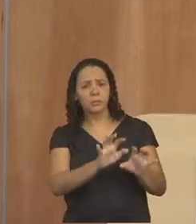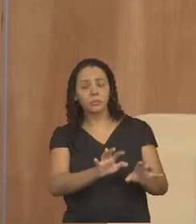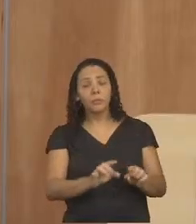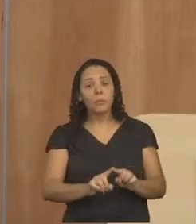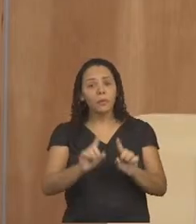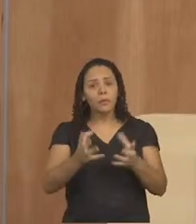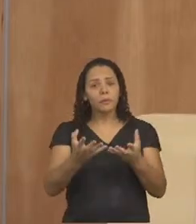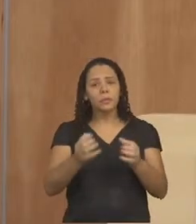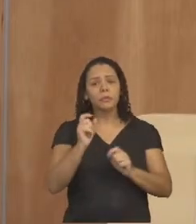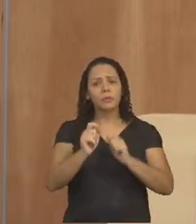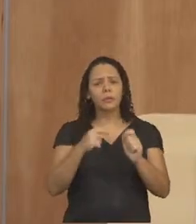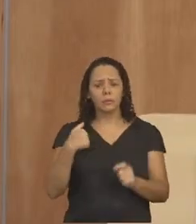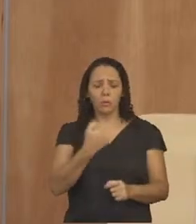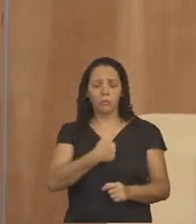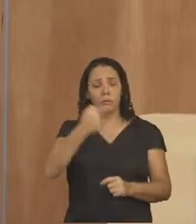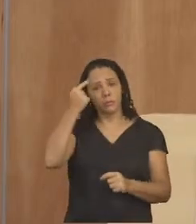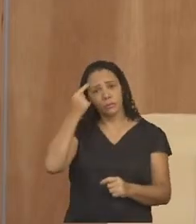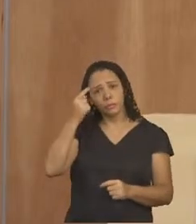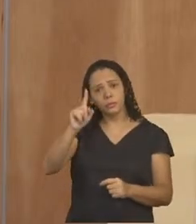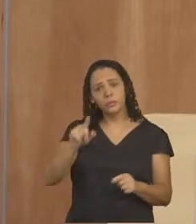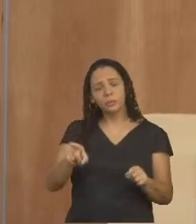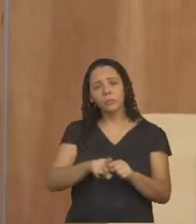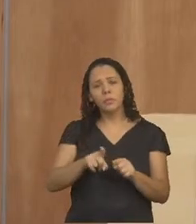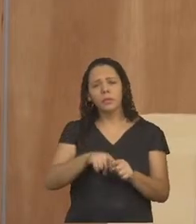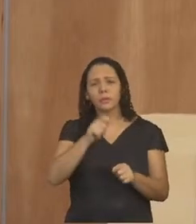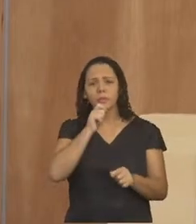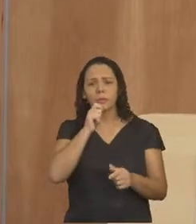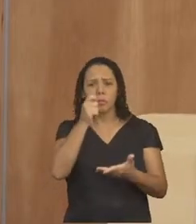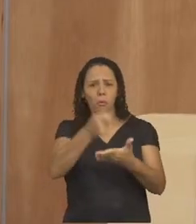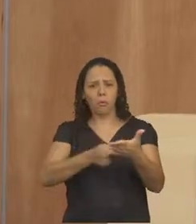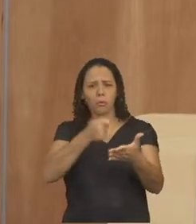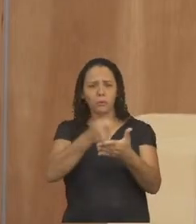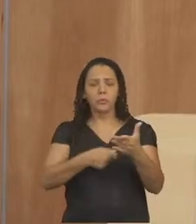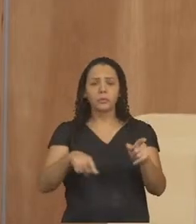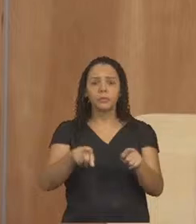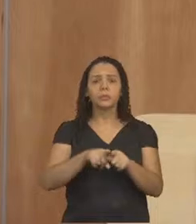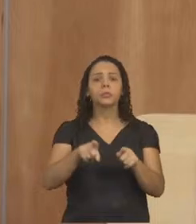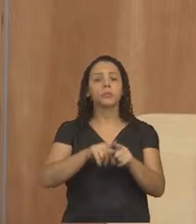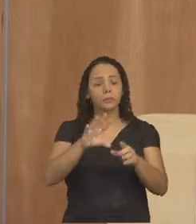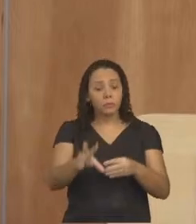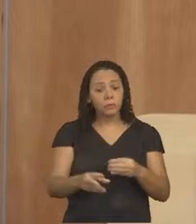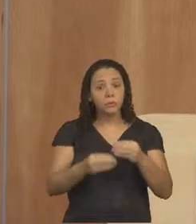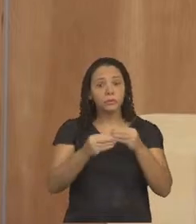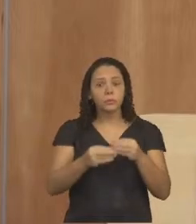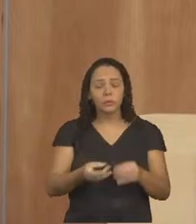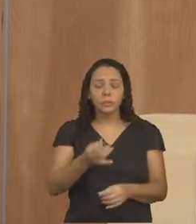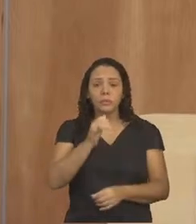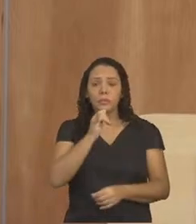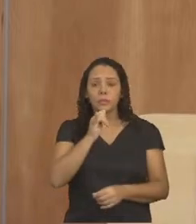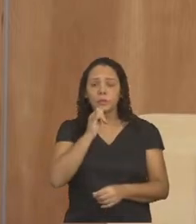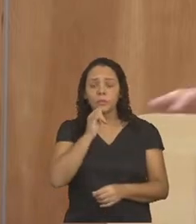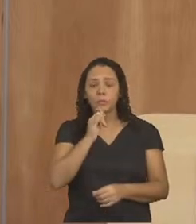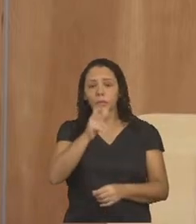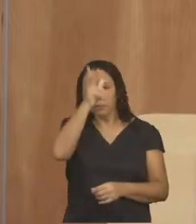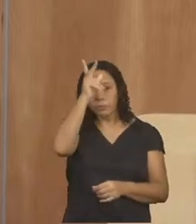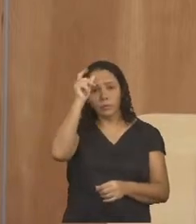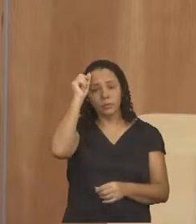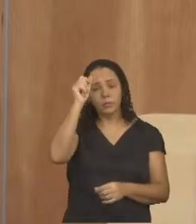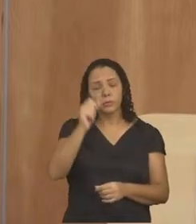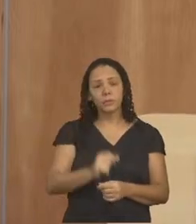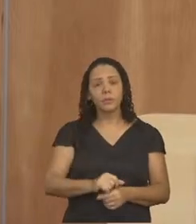a gente dá aqui também, por exemplo, as cobranças que eu dou aqui, também incorporassem. Por exemplo, o prefeito Isaías, Maria